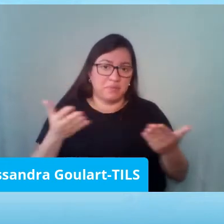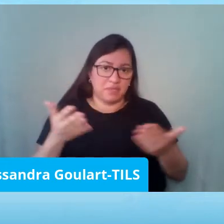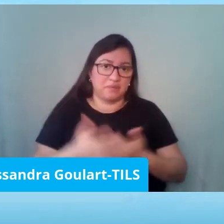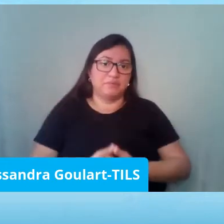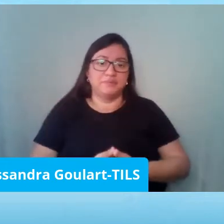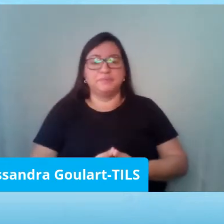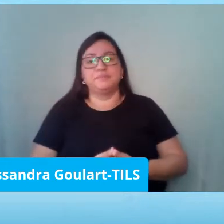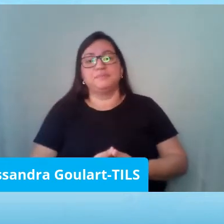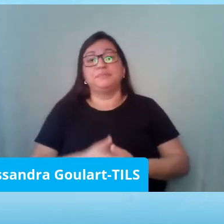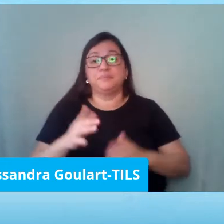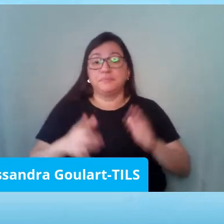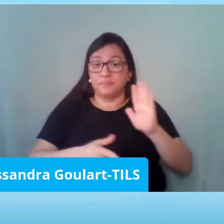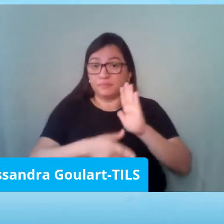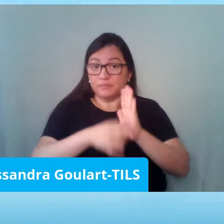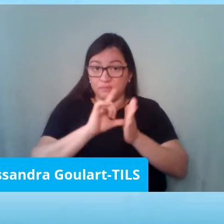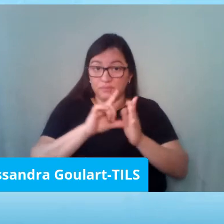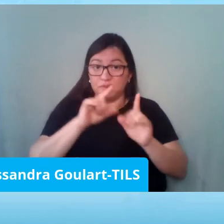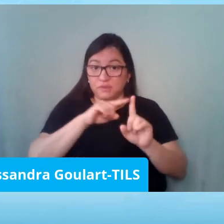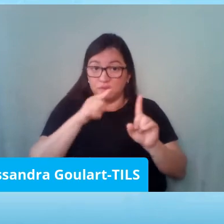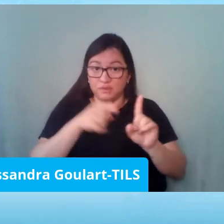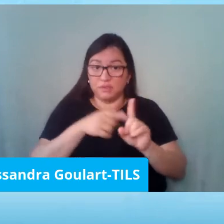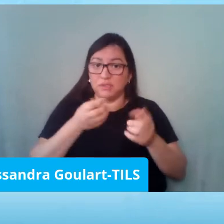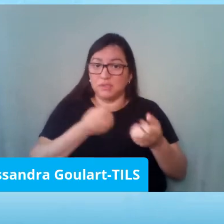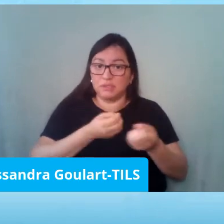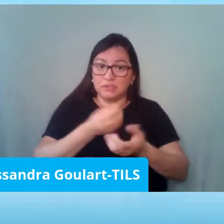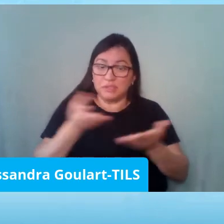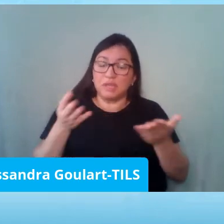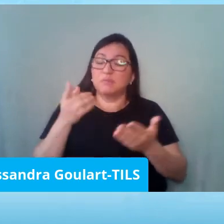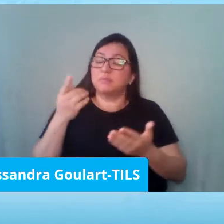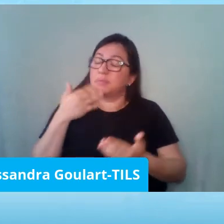do pré-natal, ofertar para essa população a testagem.